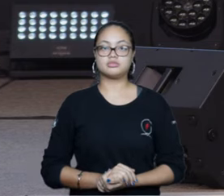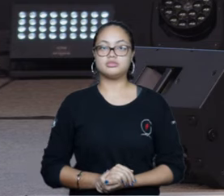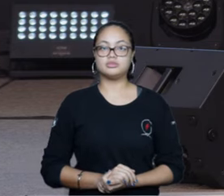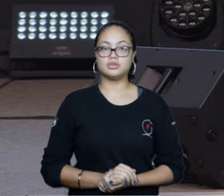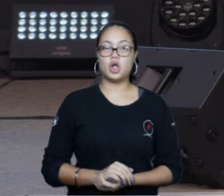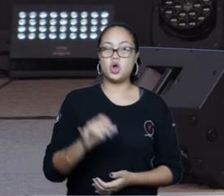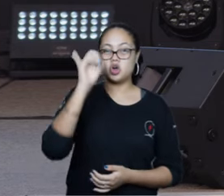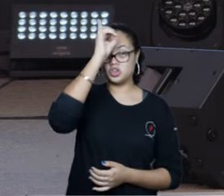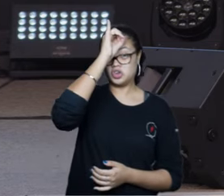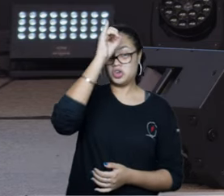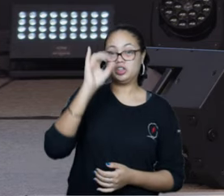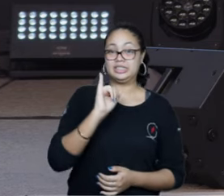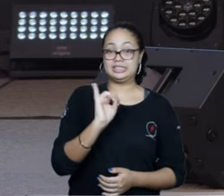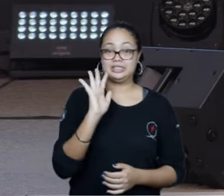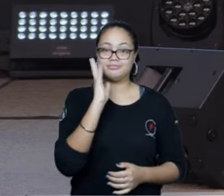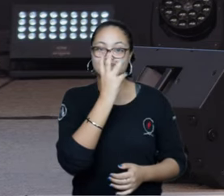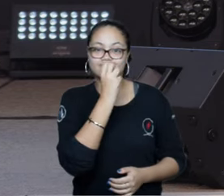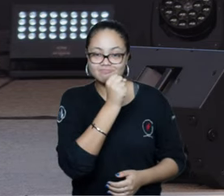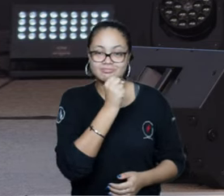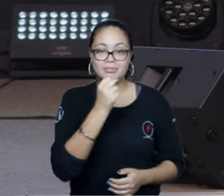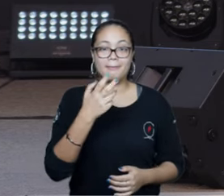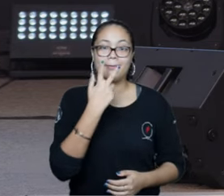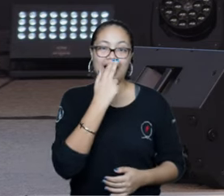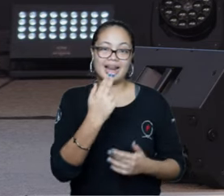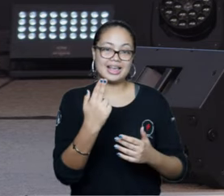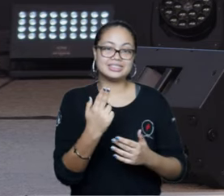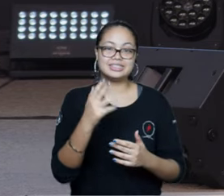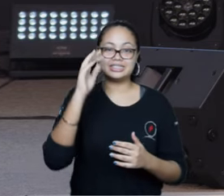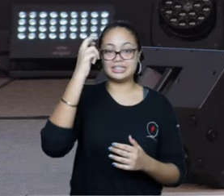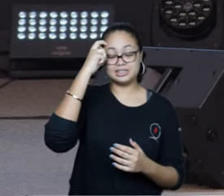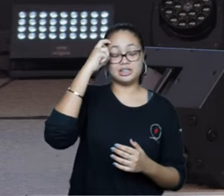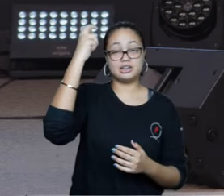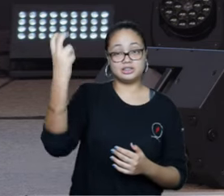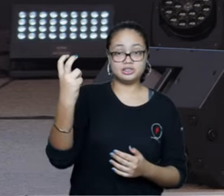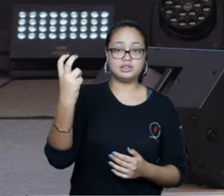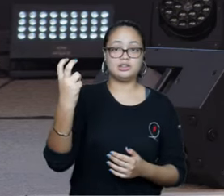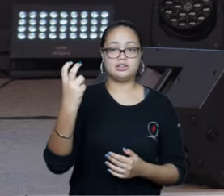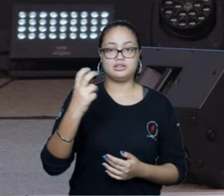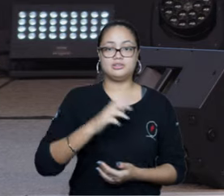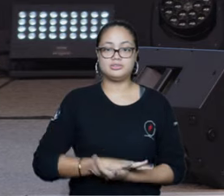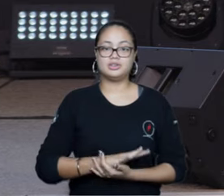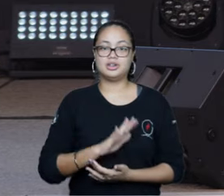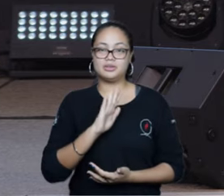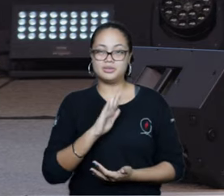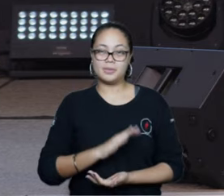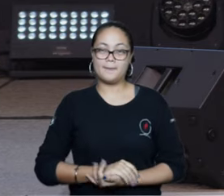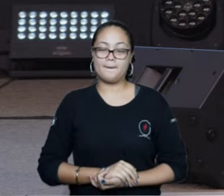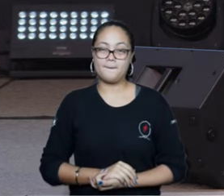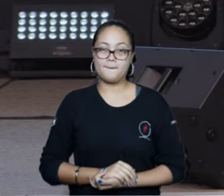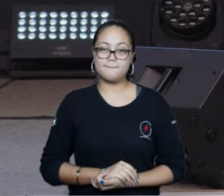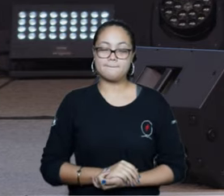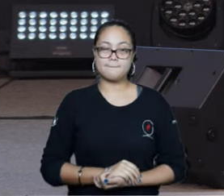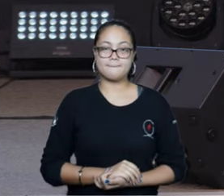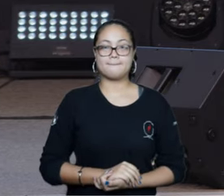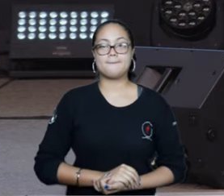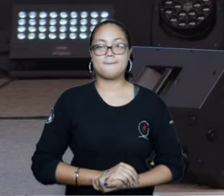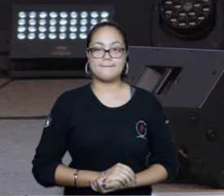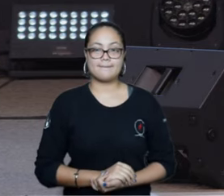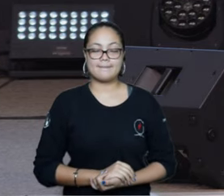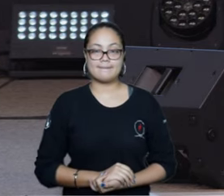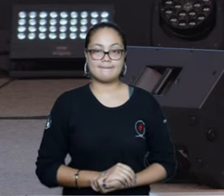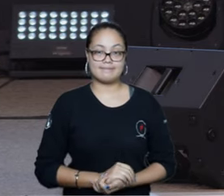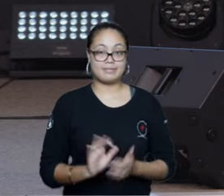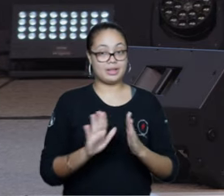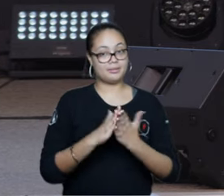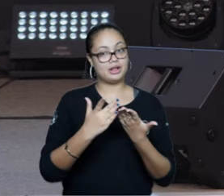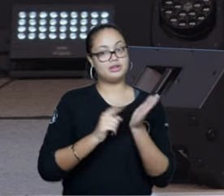o tolo quando se cala se passa por Sábio e o que Serra os seus lábios por entendido estou